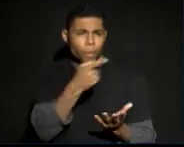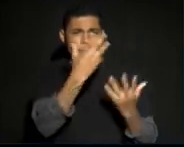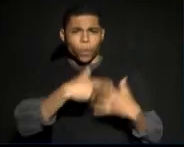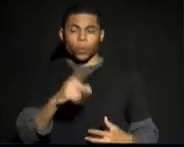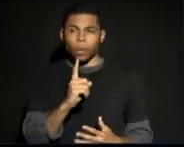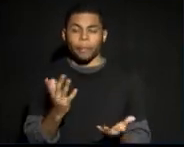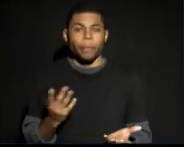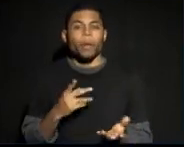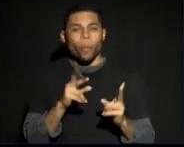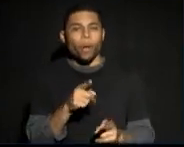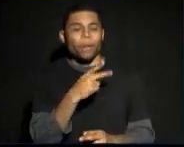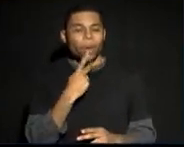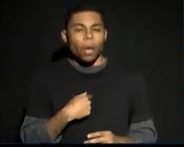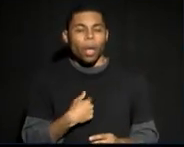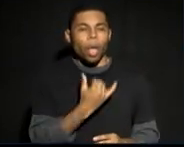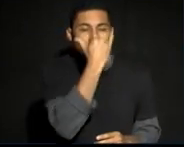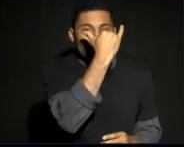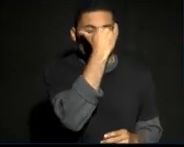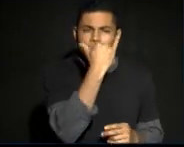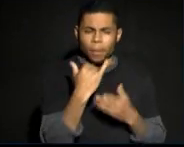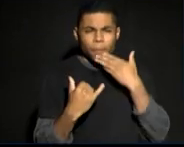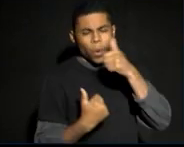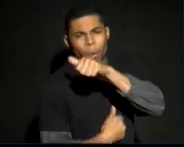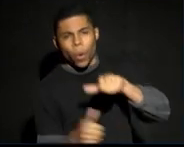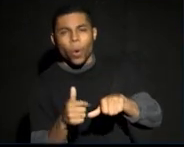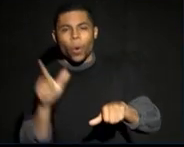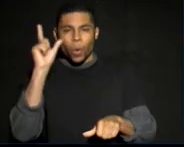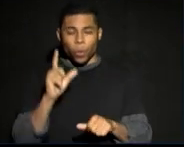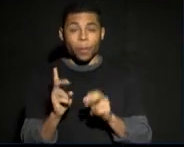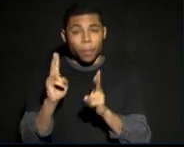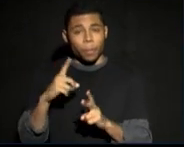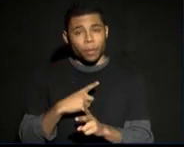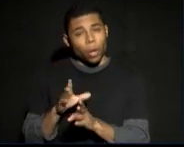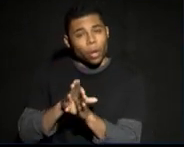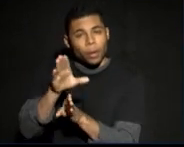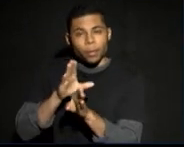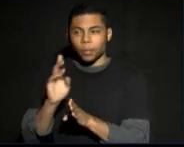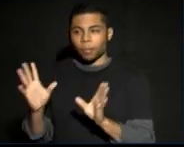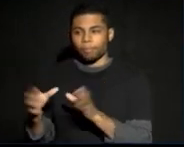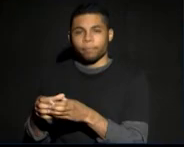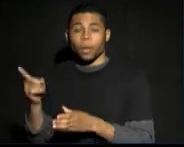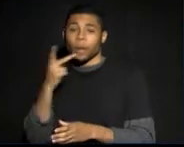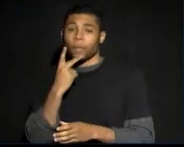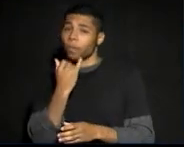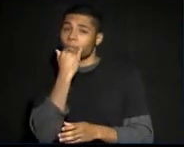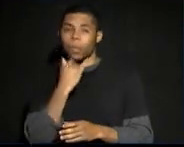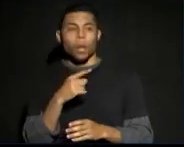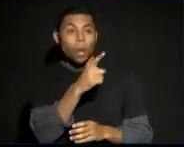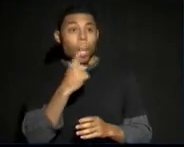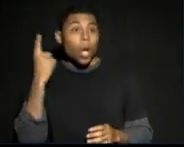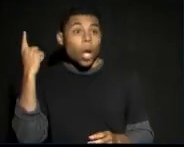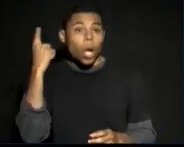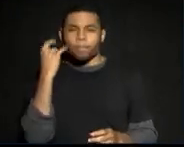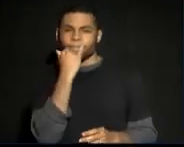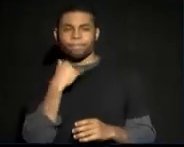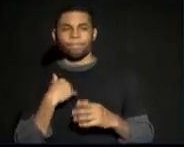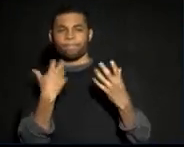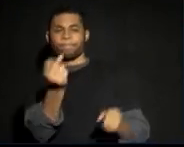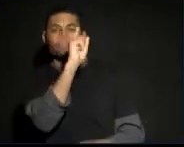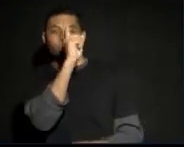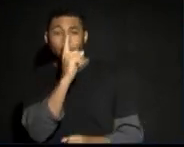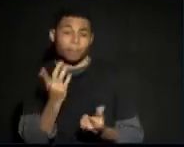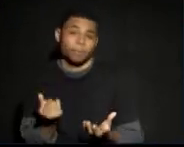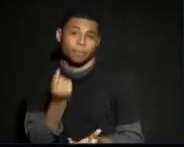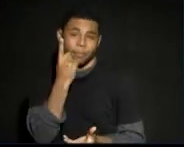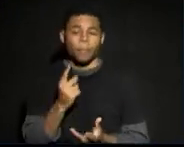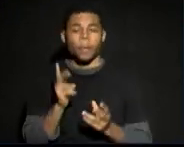falou vão errar diferente e aí você tem uma orientação partidária que volta quanto Marco curiosamente o primeiro